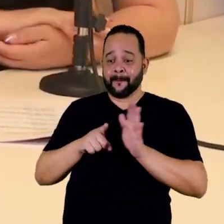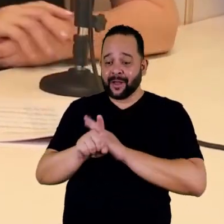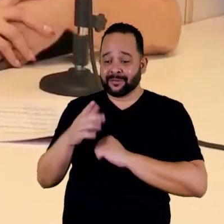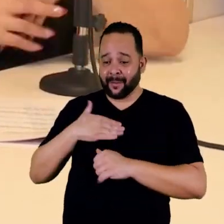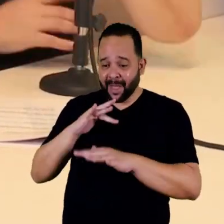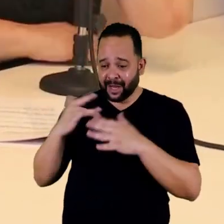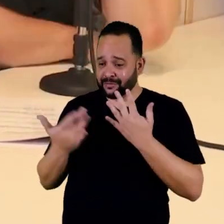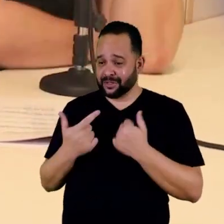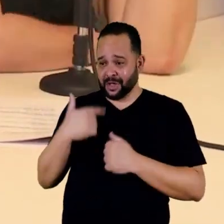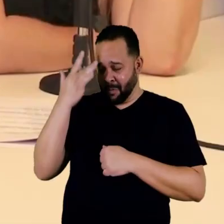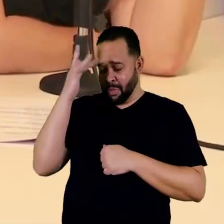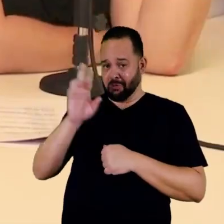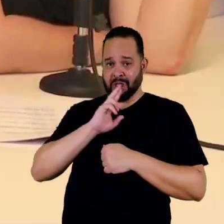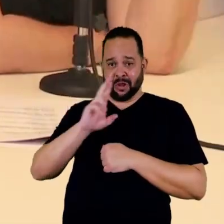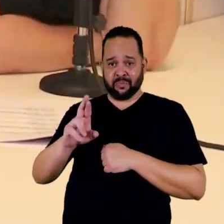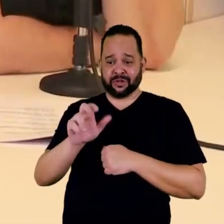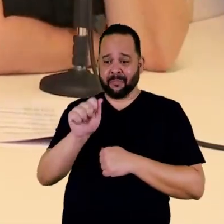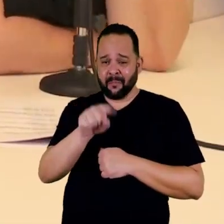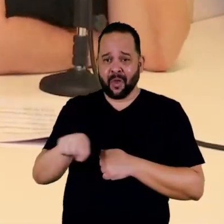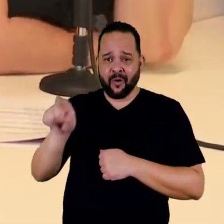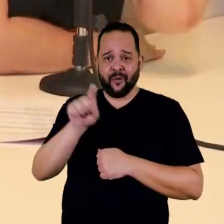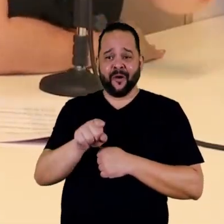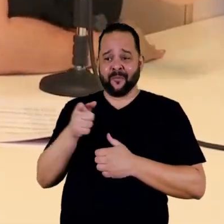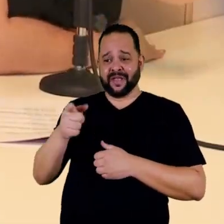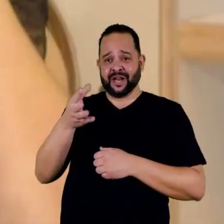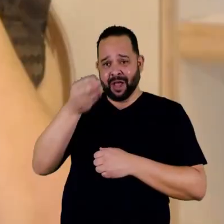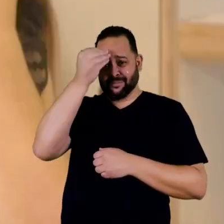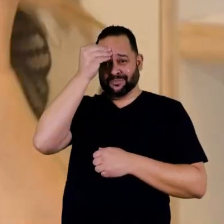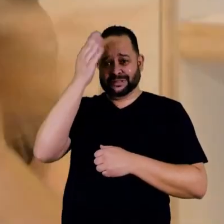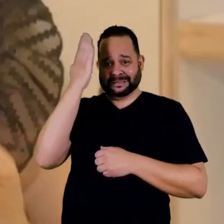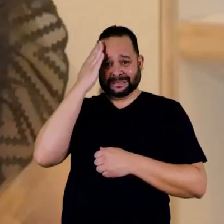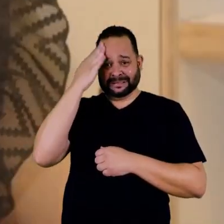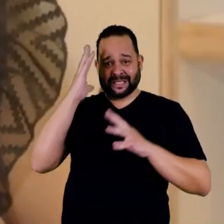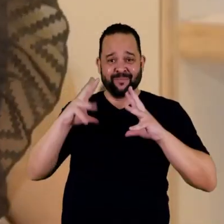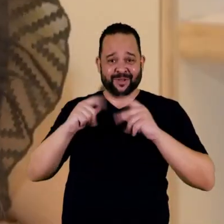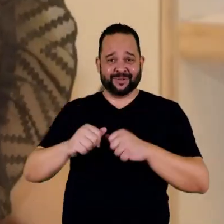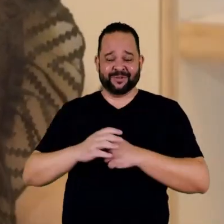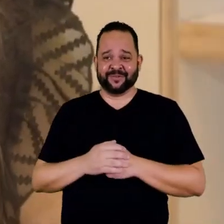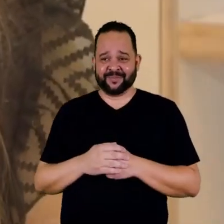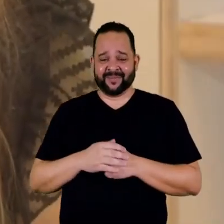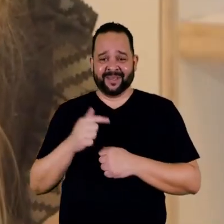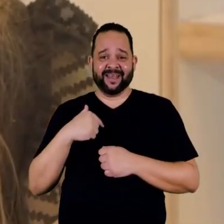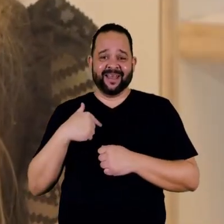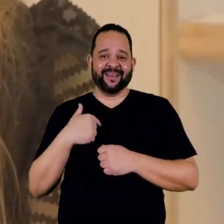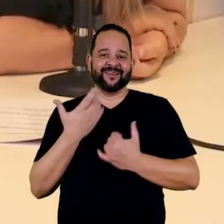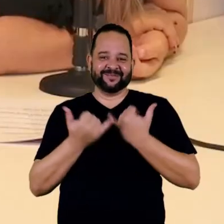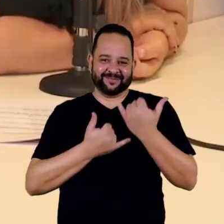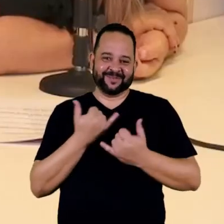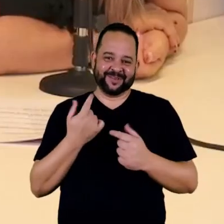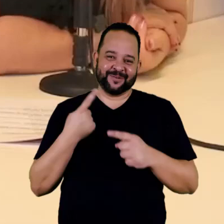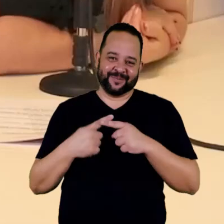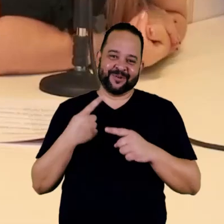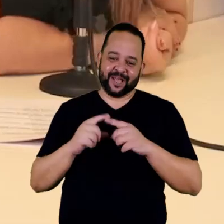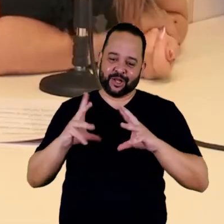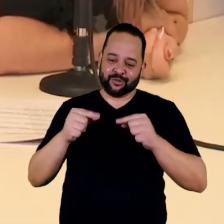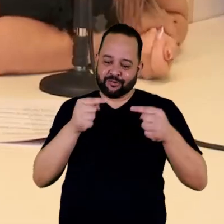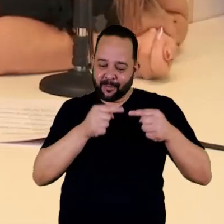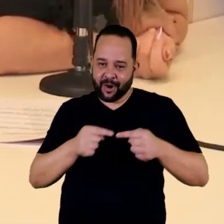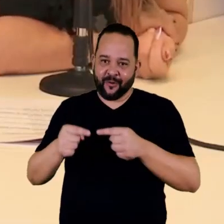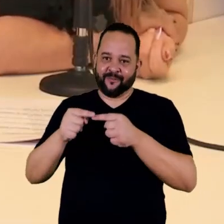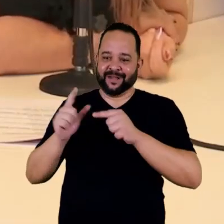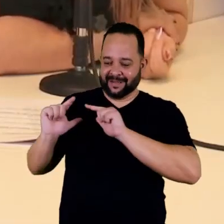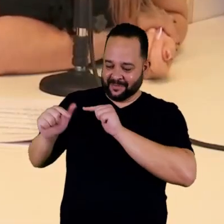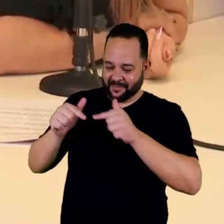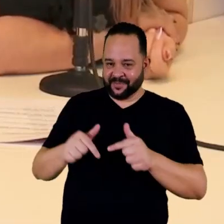sei nem dizer qual é meu arroba e eles têm tudo na cabeça mas mas você sabe que eu fico brincando que ainda que tudo é apropriado pro seu tempo